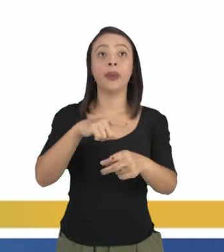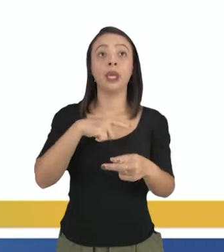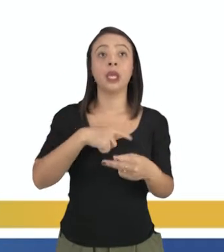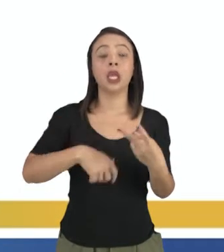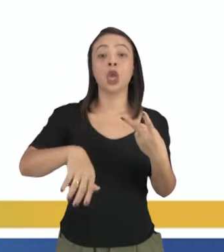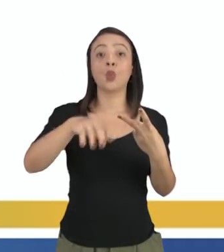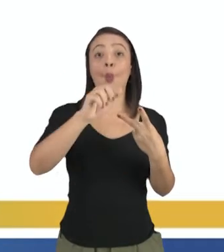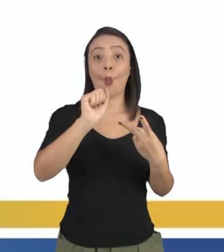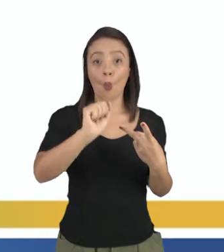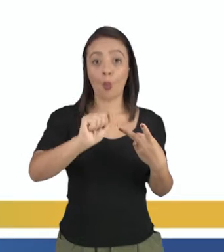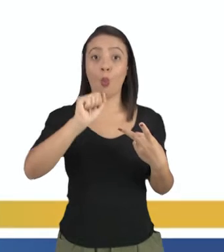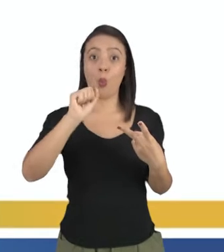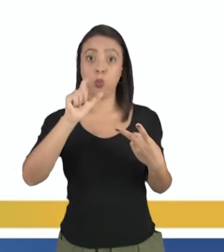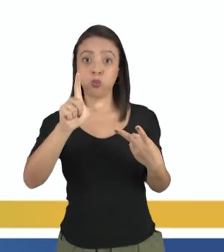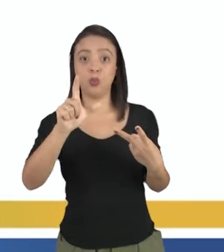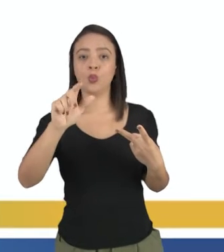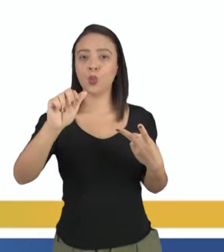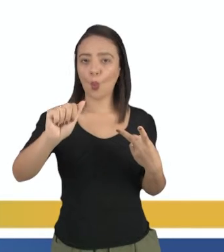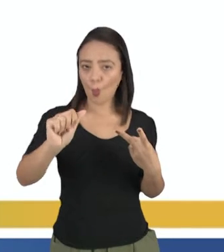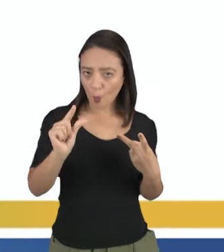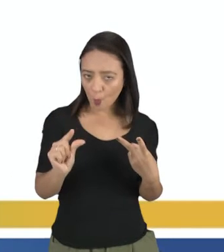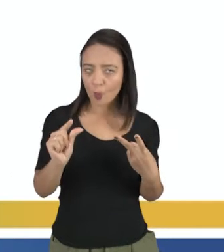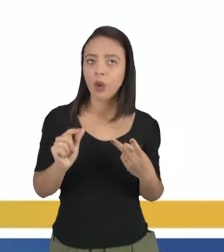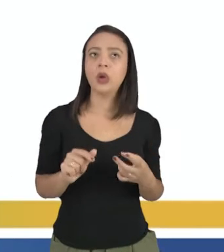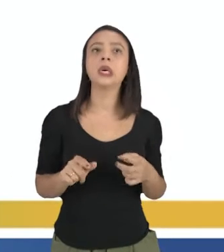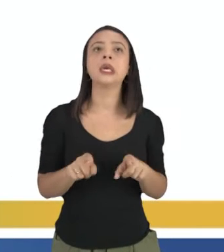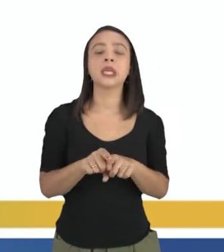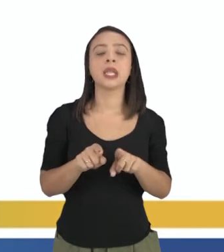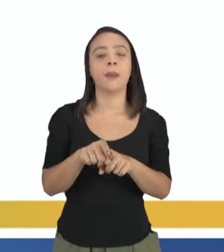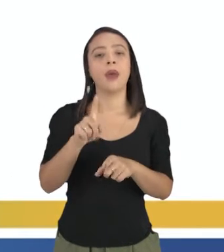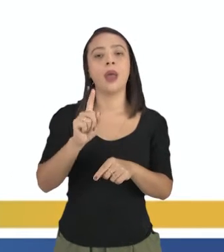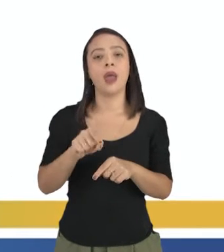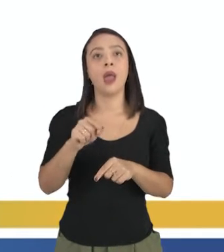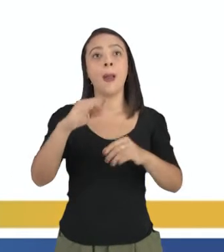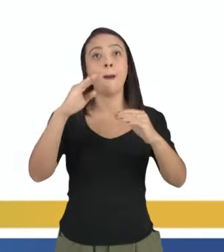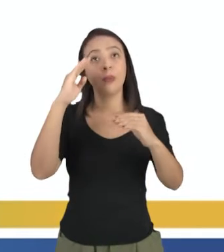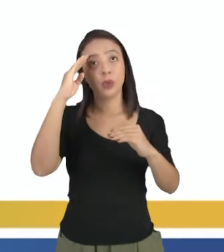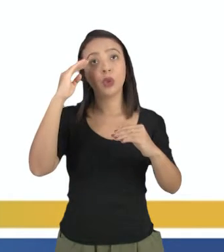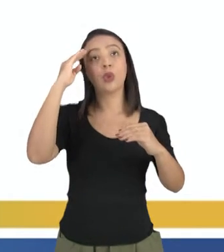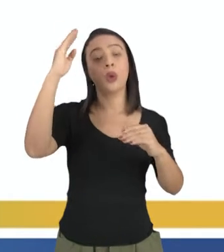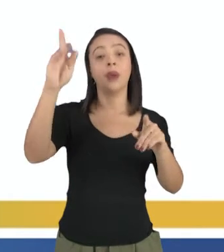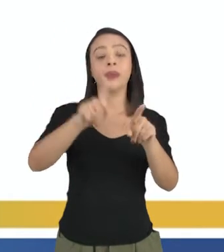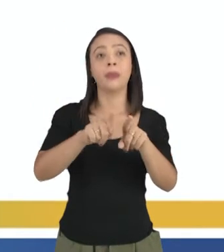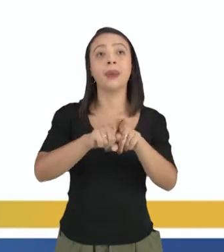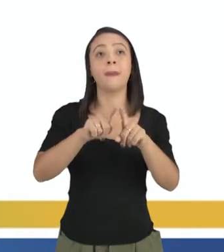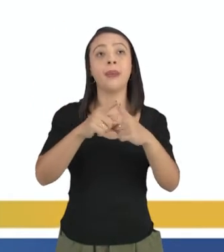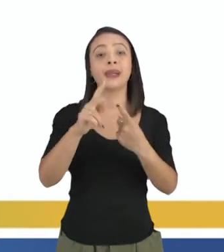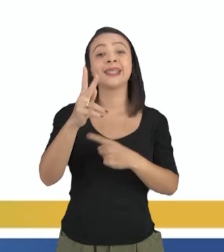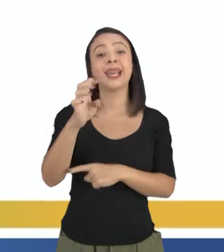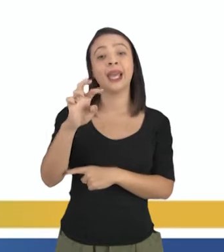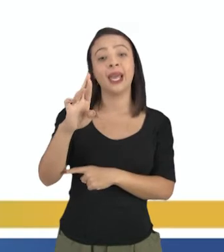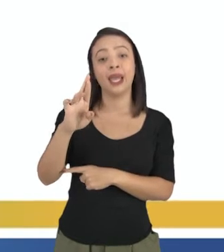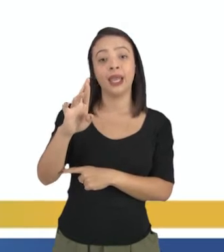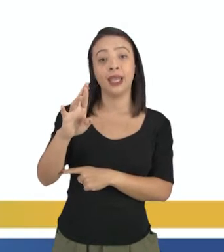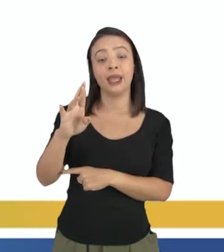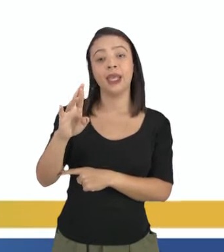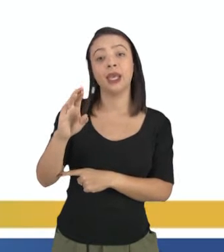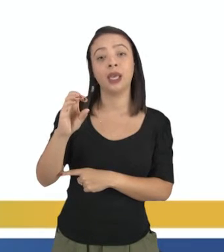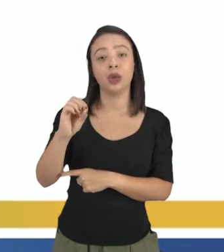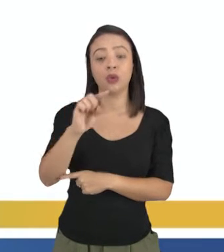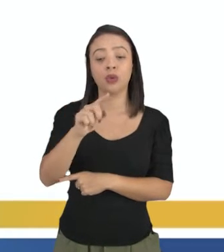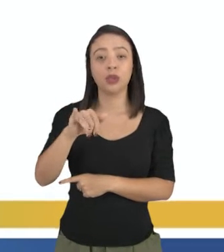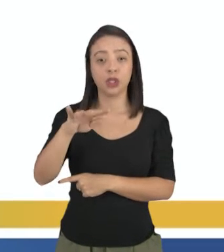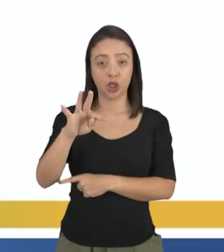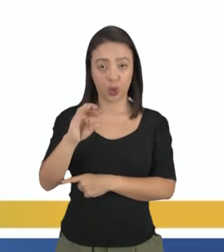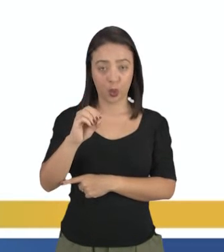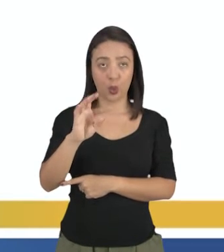o azão-azinho, em que os gametas ainda são dominantes, porém heterozigotos. E o azinho-azinho, que são recessivos